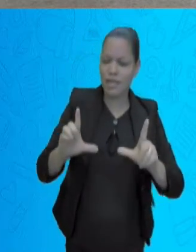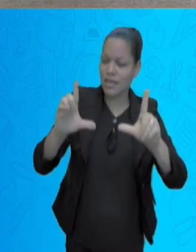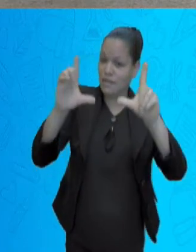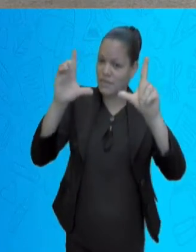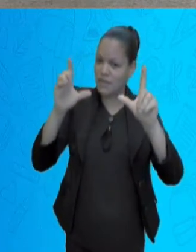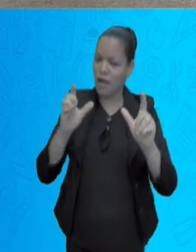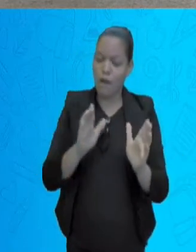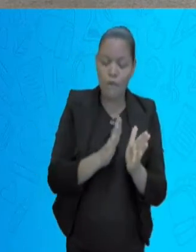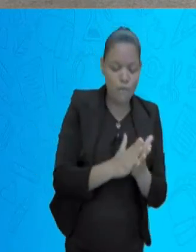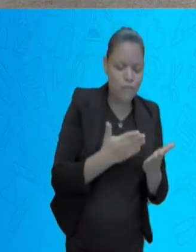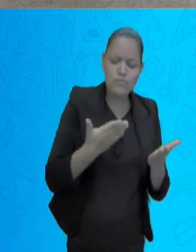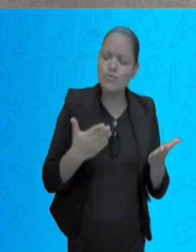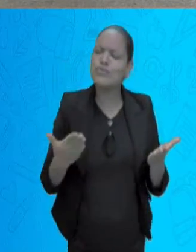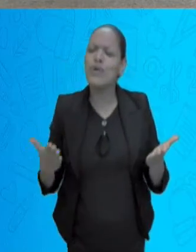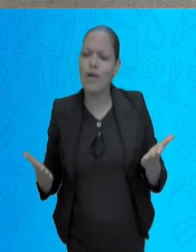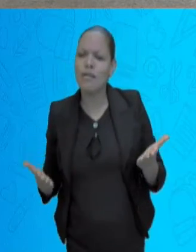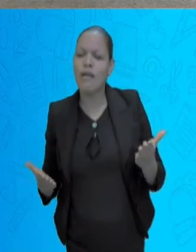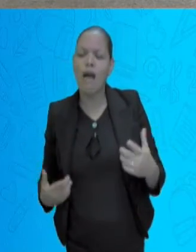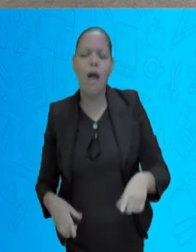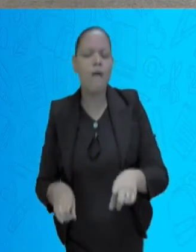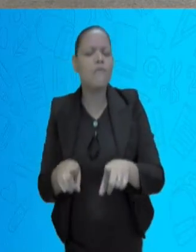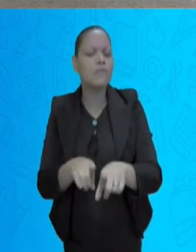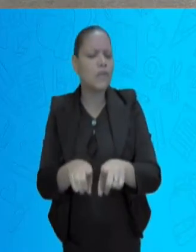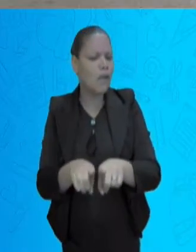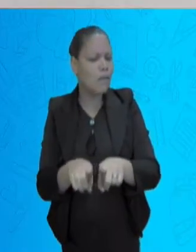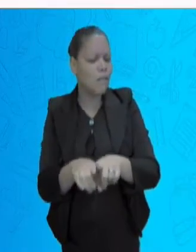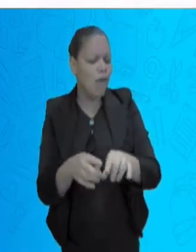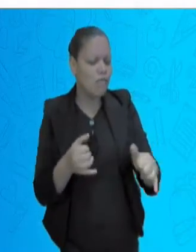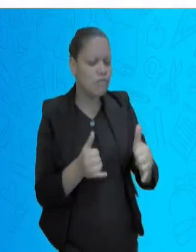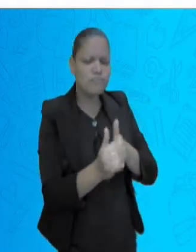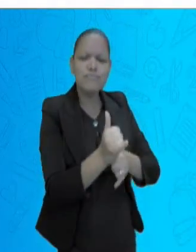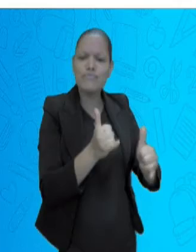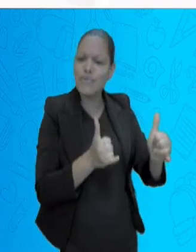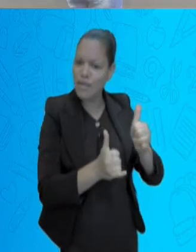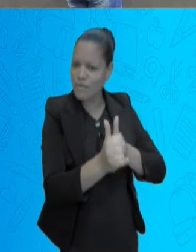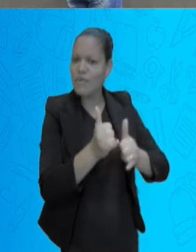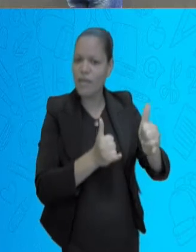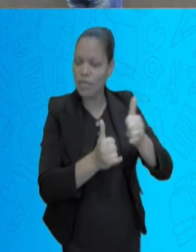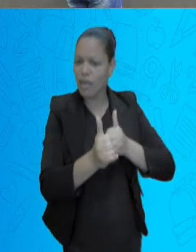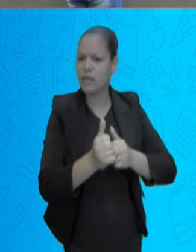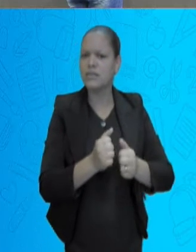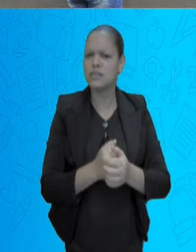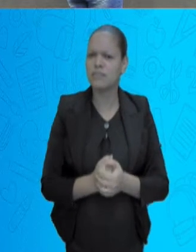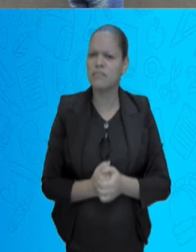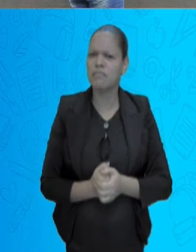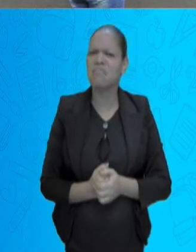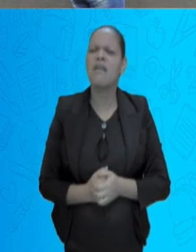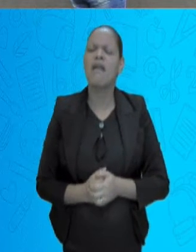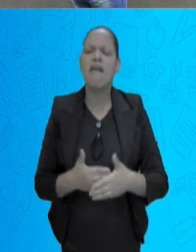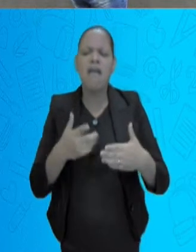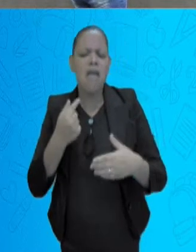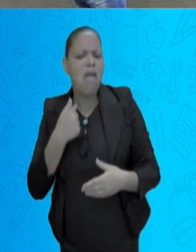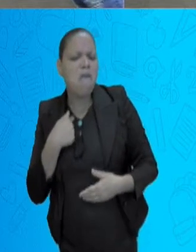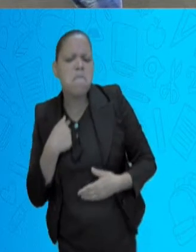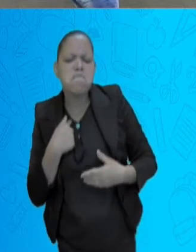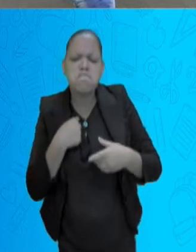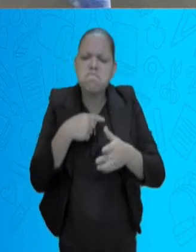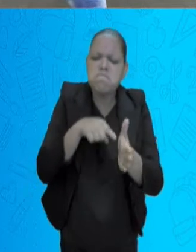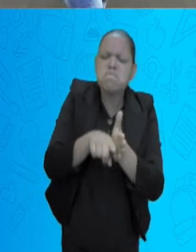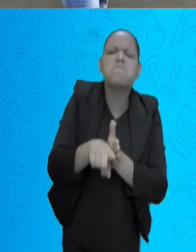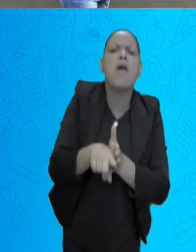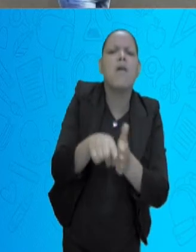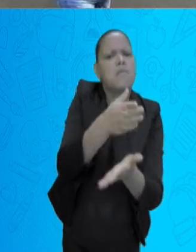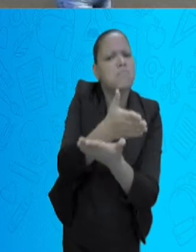internet. Aí eu pego isso aqui tudo e faço a pergunta para você. Para quem